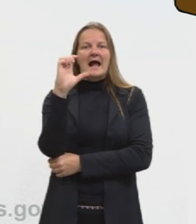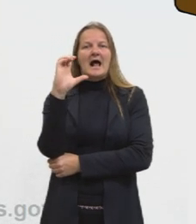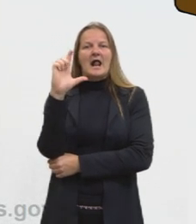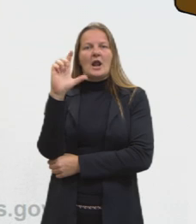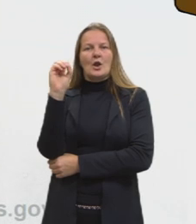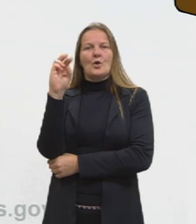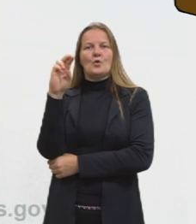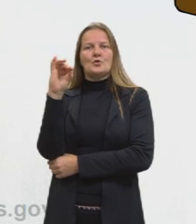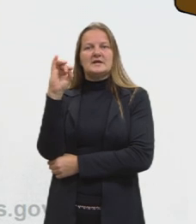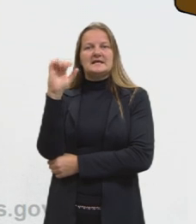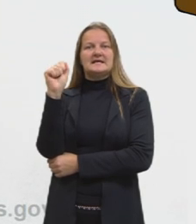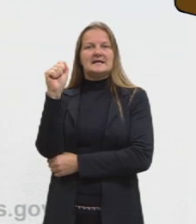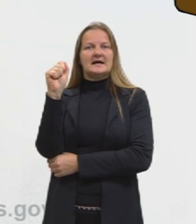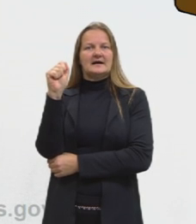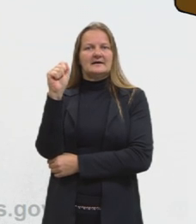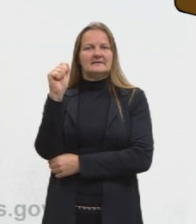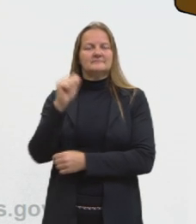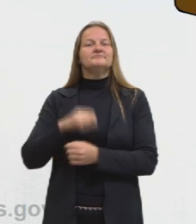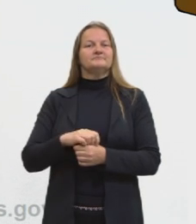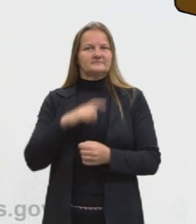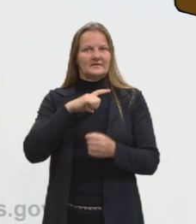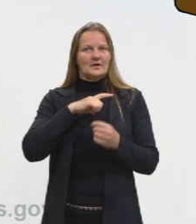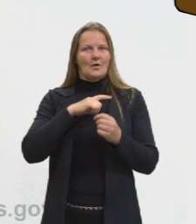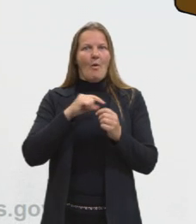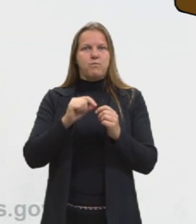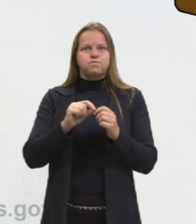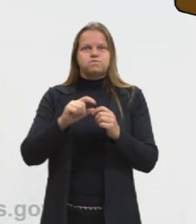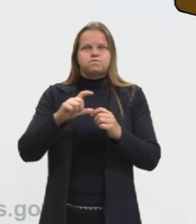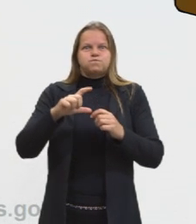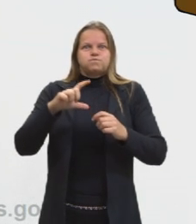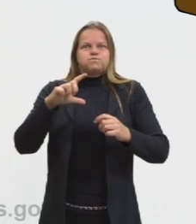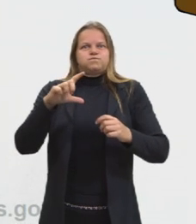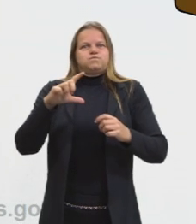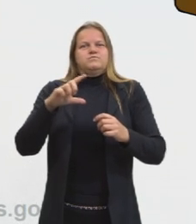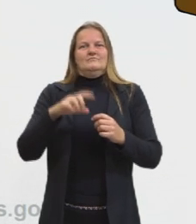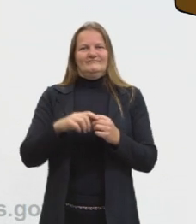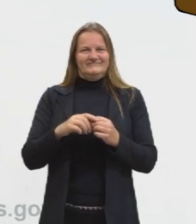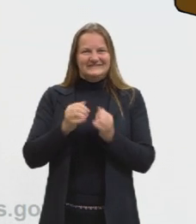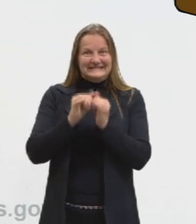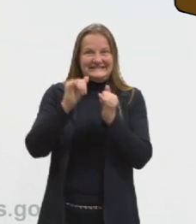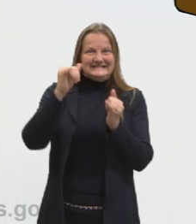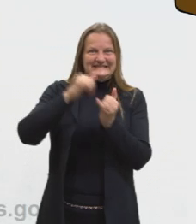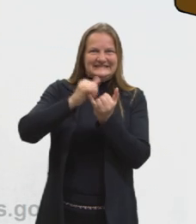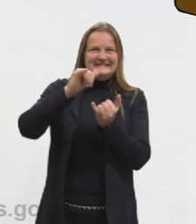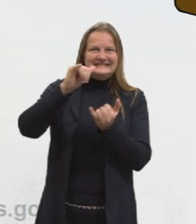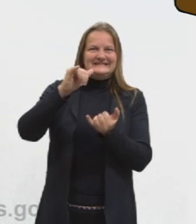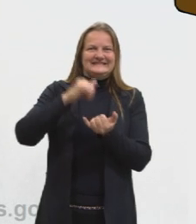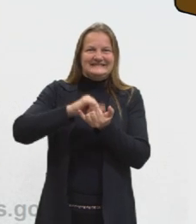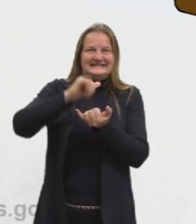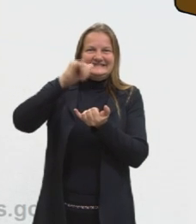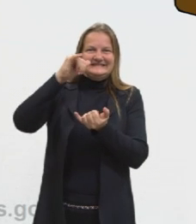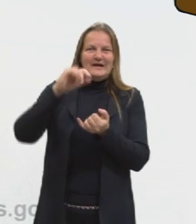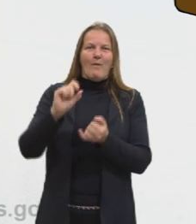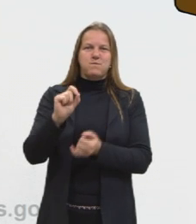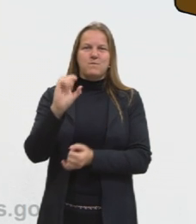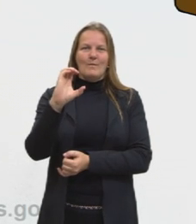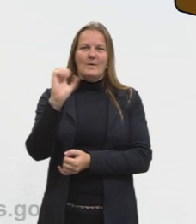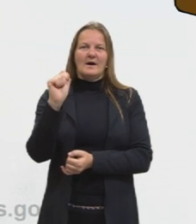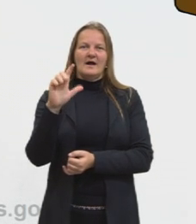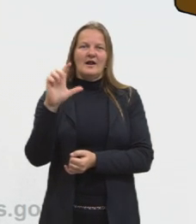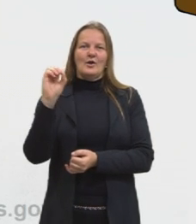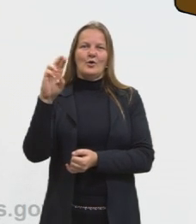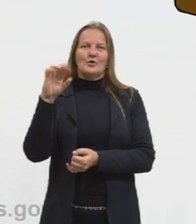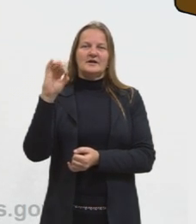não pode comer muito porque senão acaba passando né da nossa das calorias que a gente pode